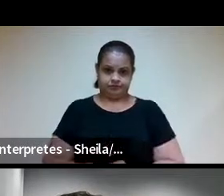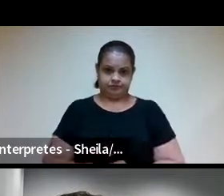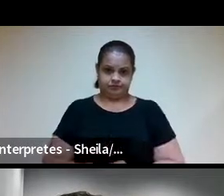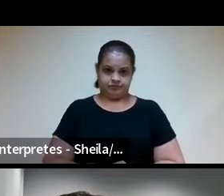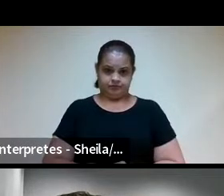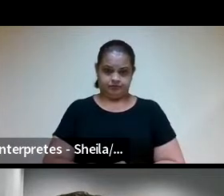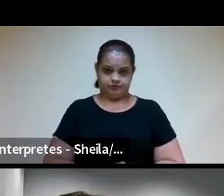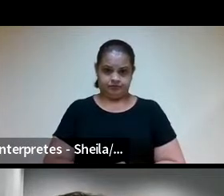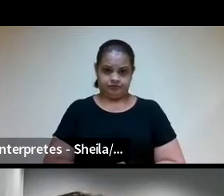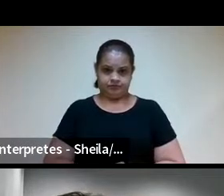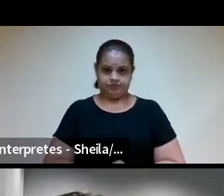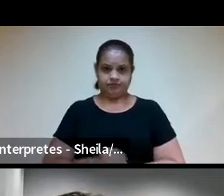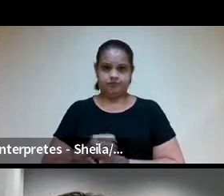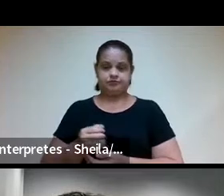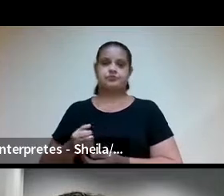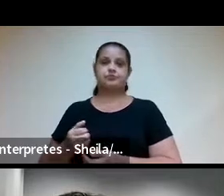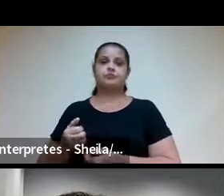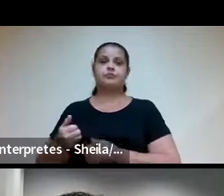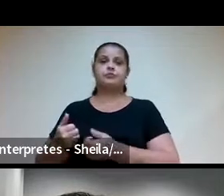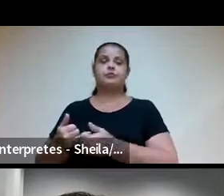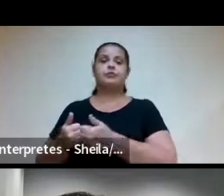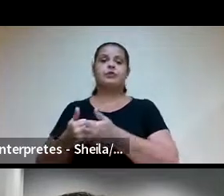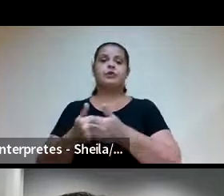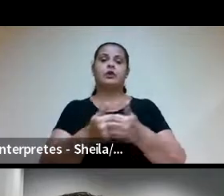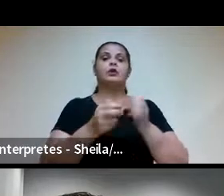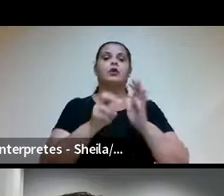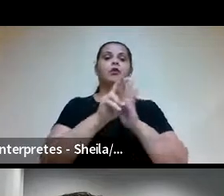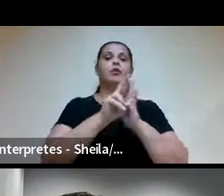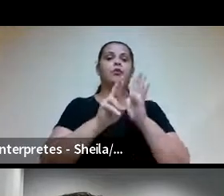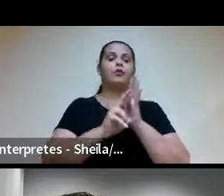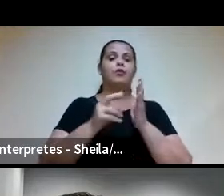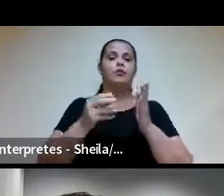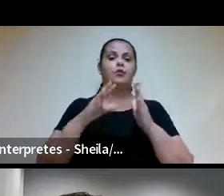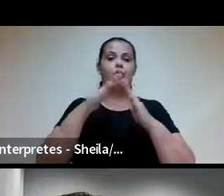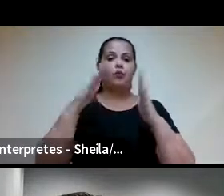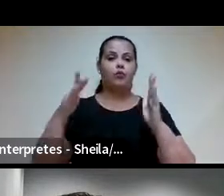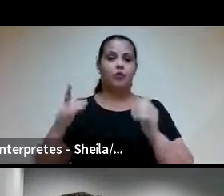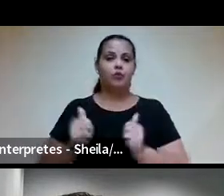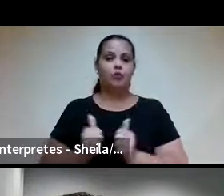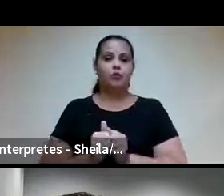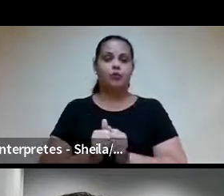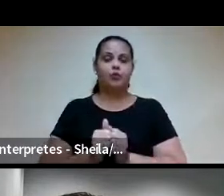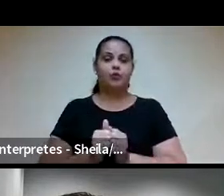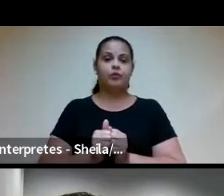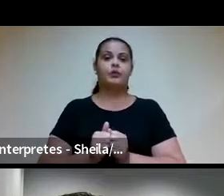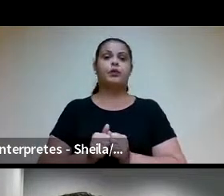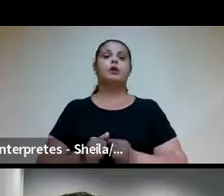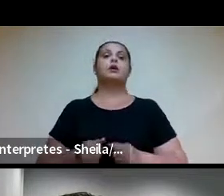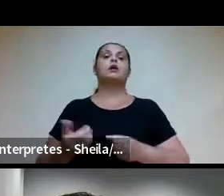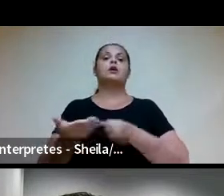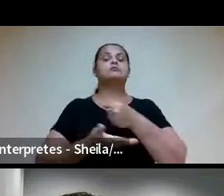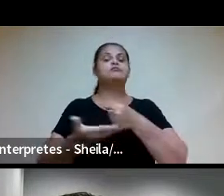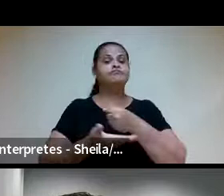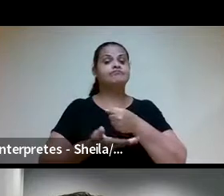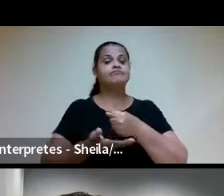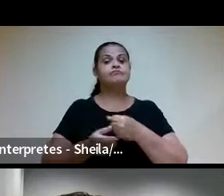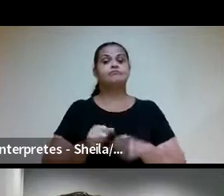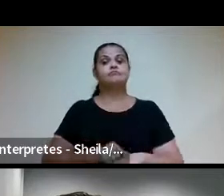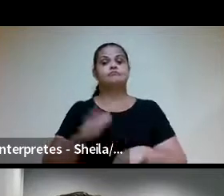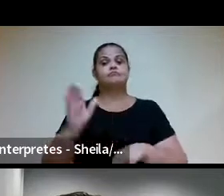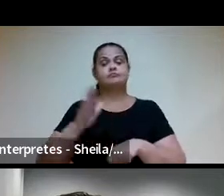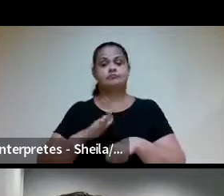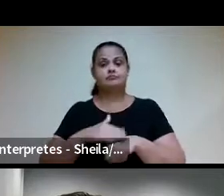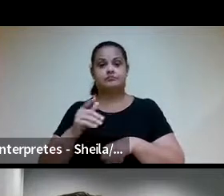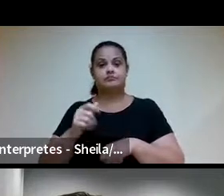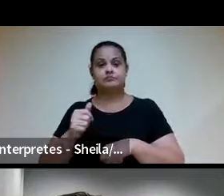Eu acompanho inteiramente a relatora quanto às preliminares. Mas me veio